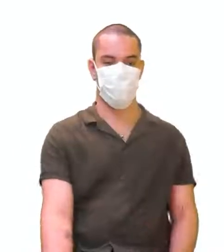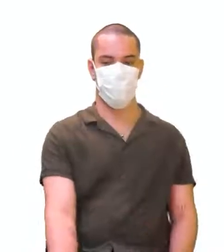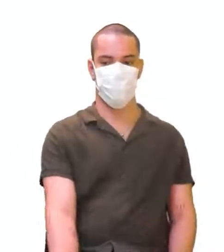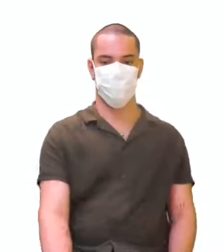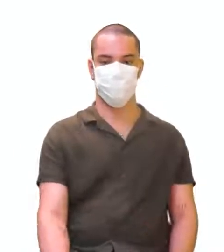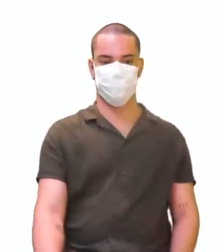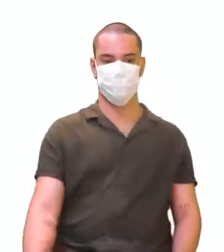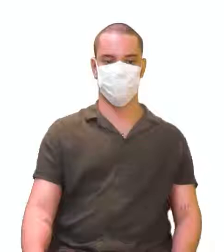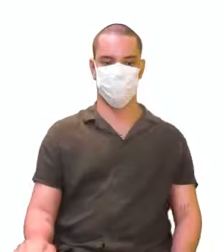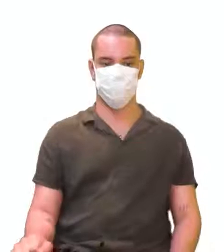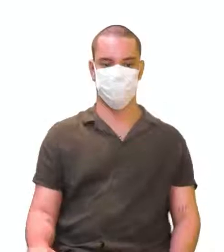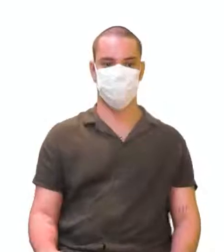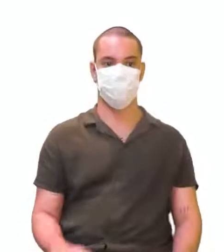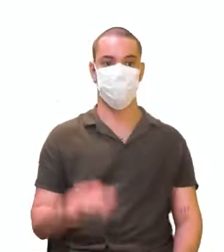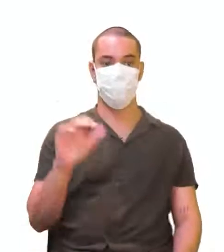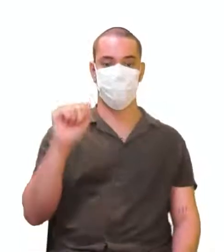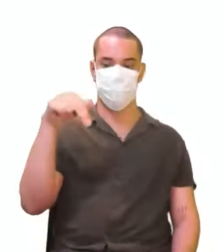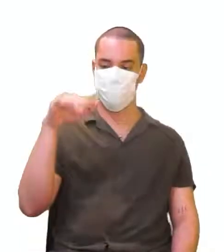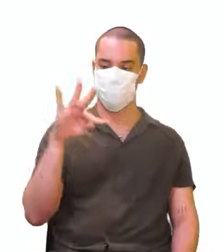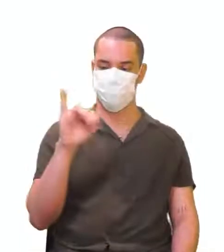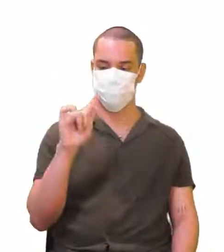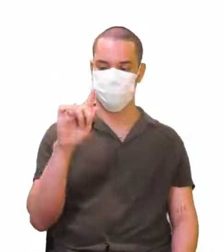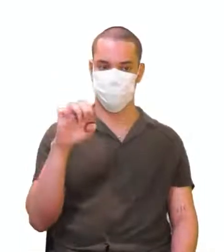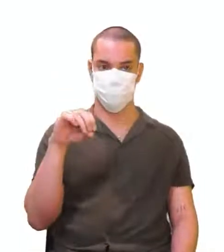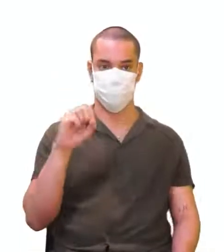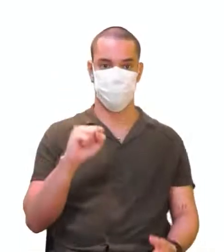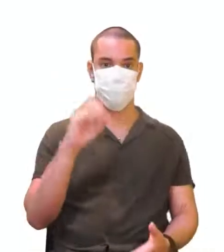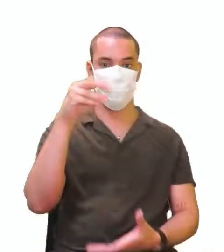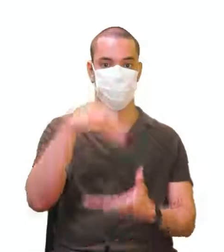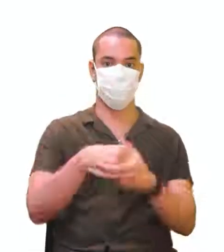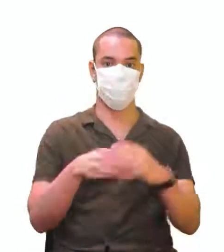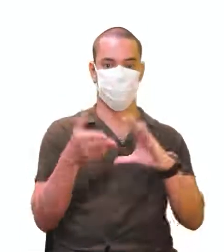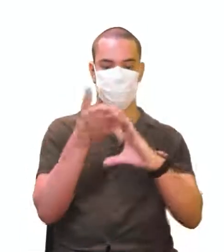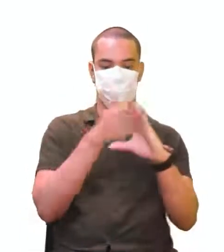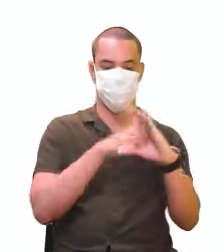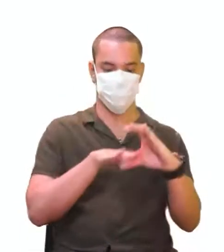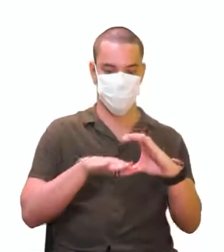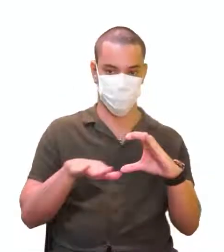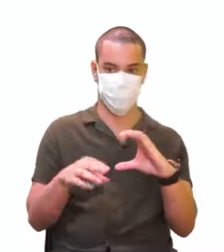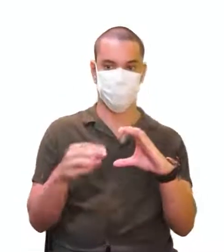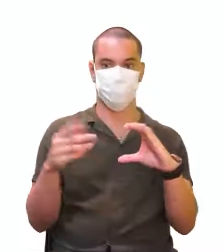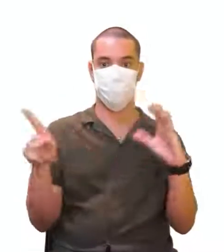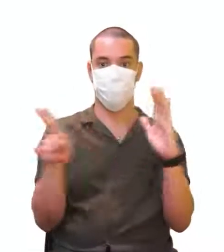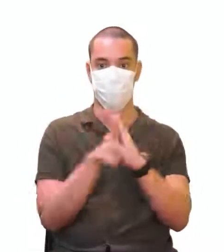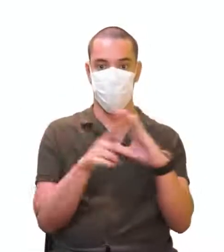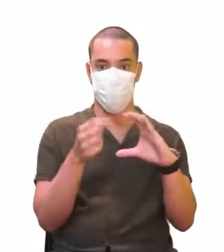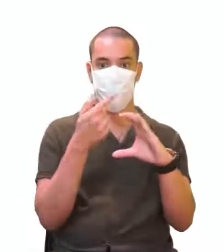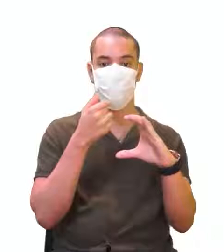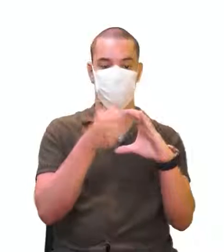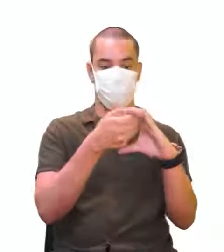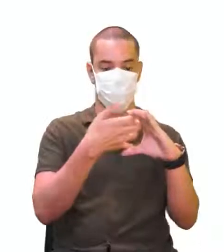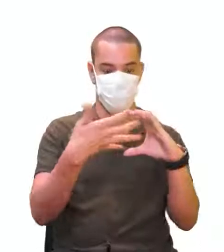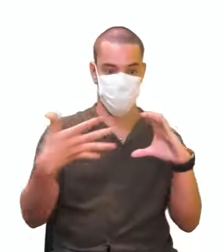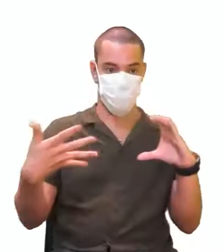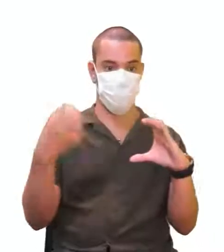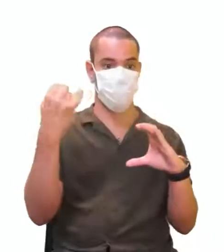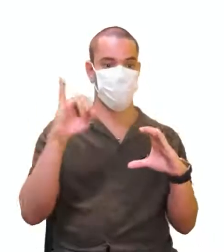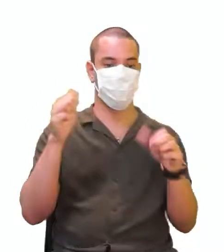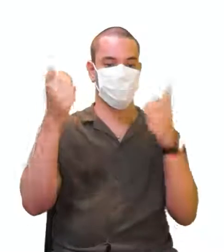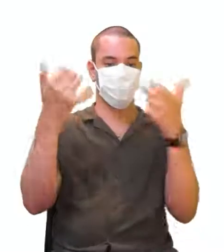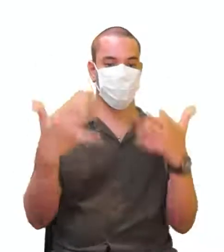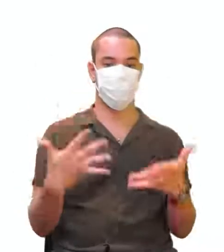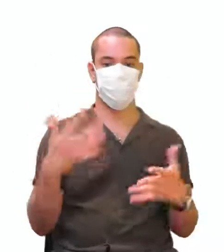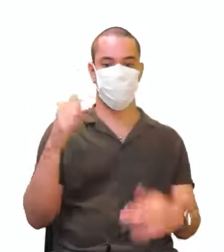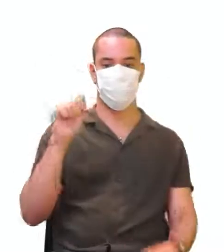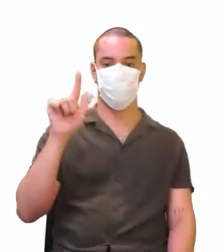Aglutinogênios, ou os antígenos, eles vão estar especificamente nas membranas das nossas hemácias. Quando a gente fala em